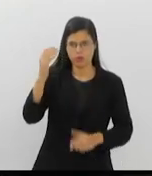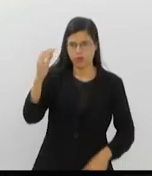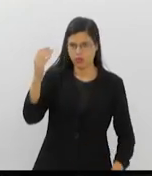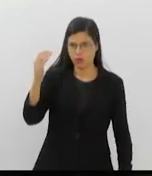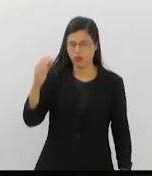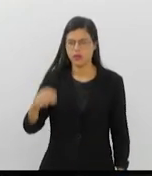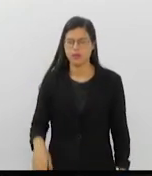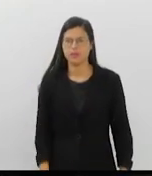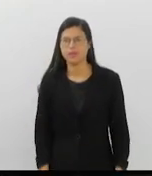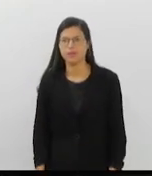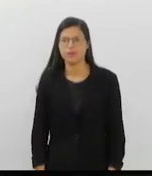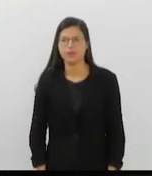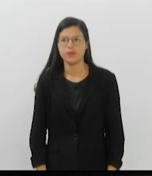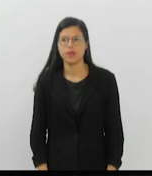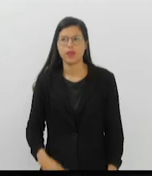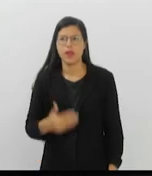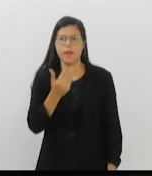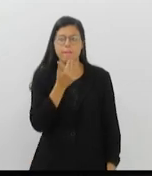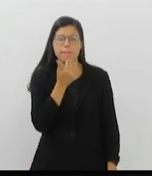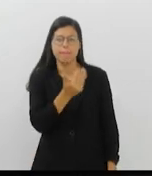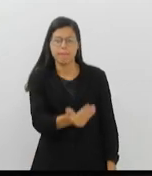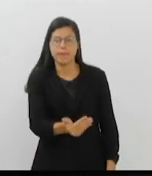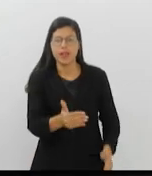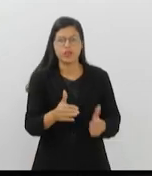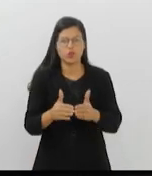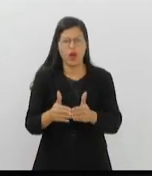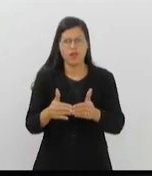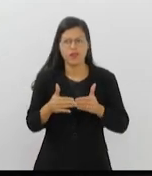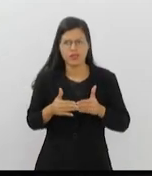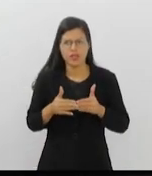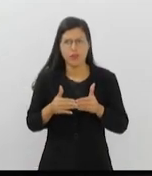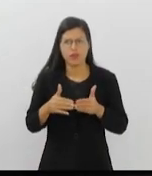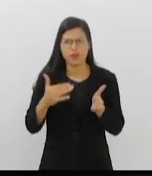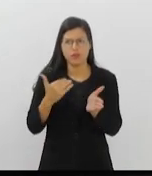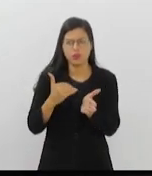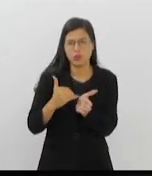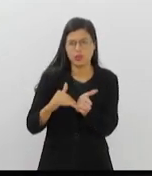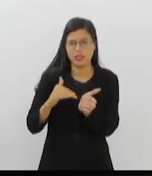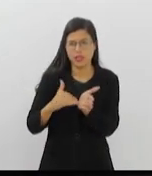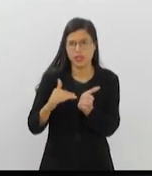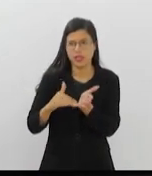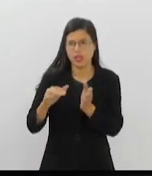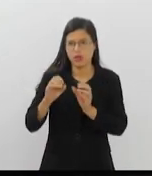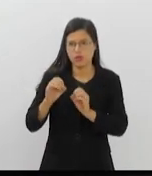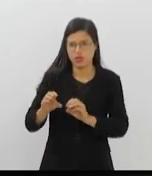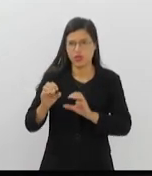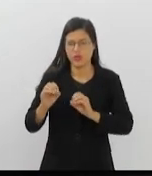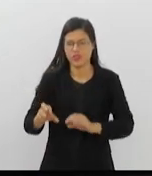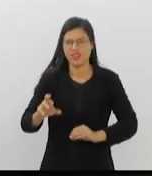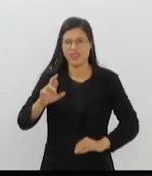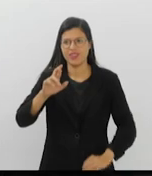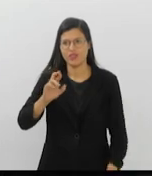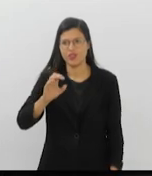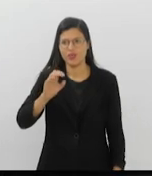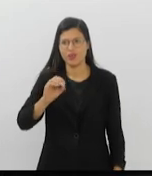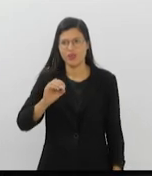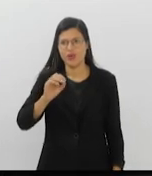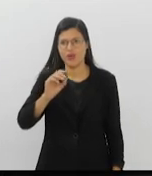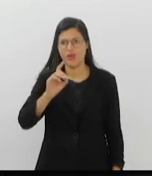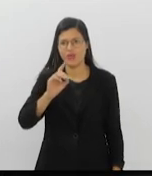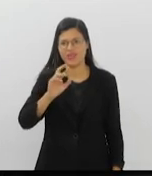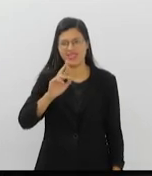Niterói pede o afastamento do secretário de educação de Rodriguinho Rodriguinho